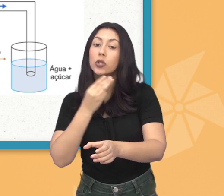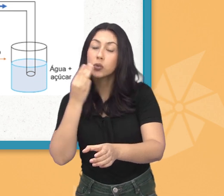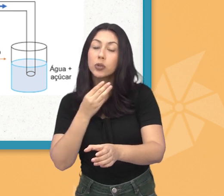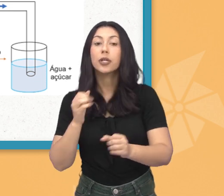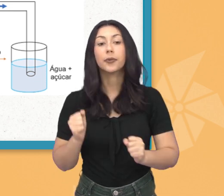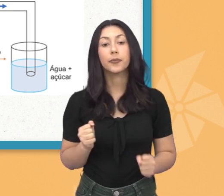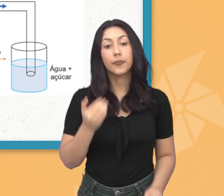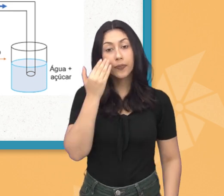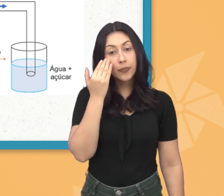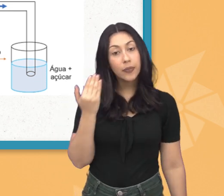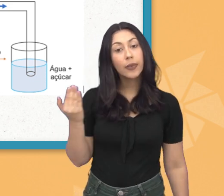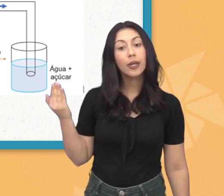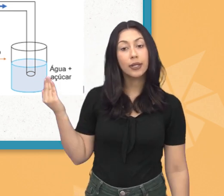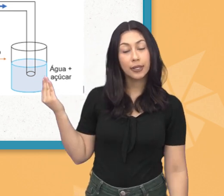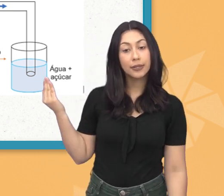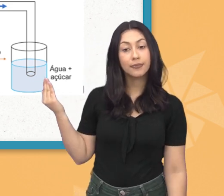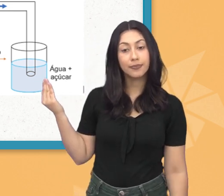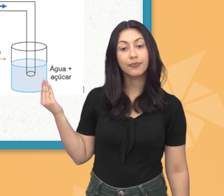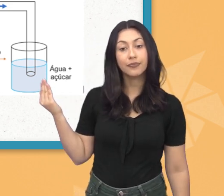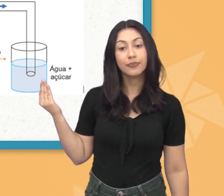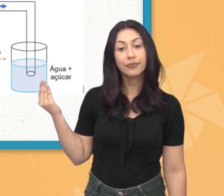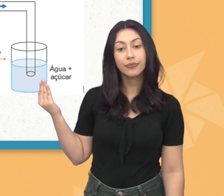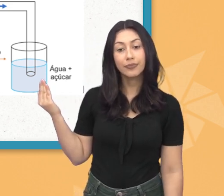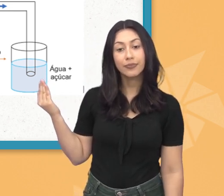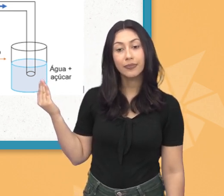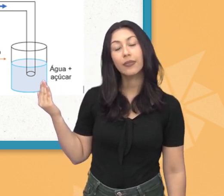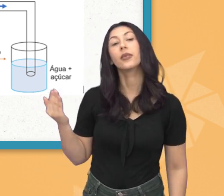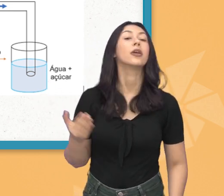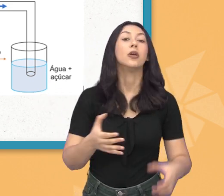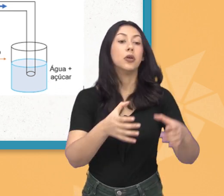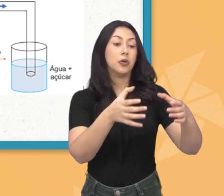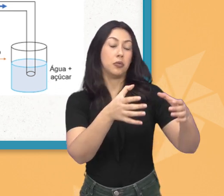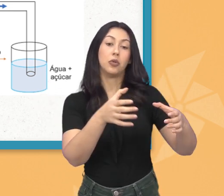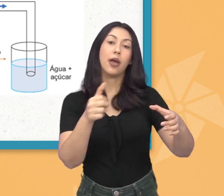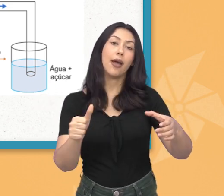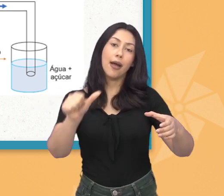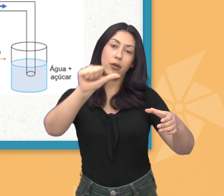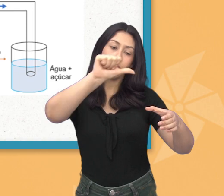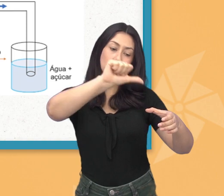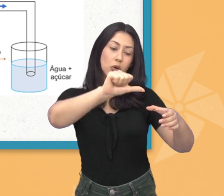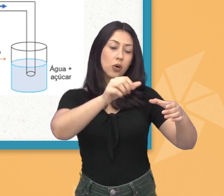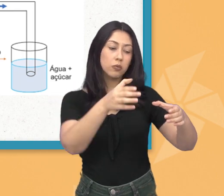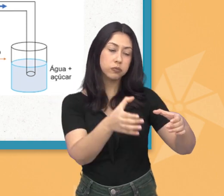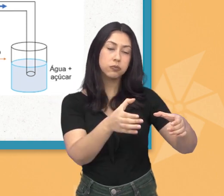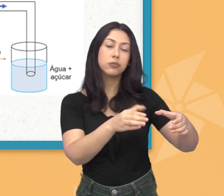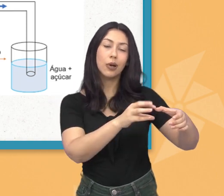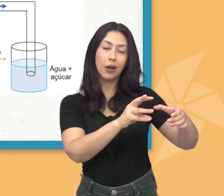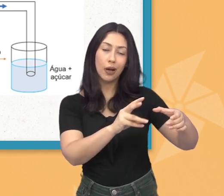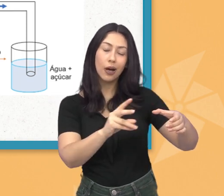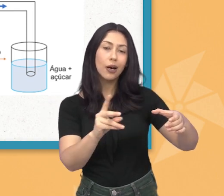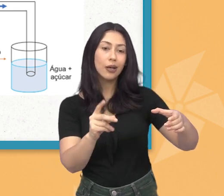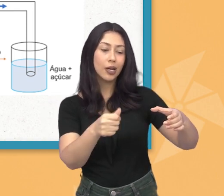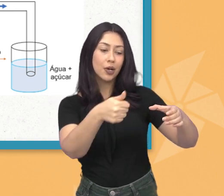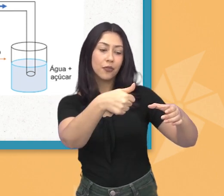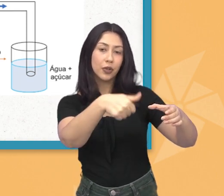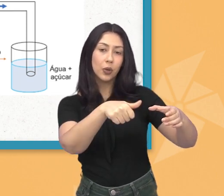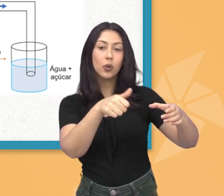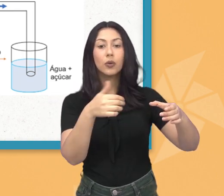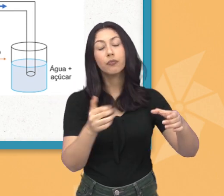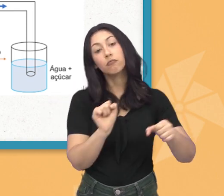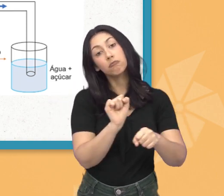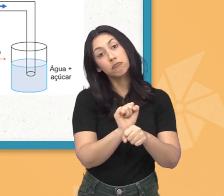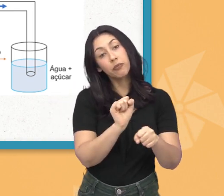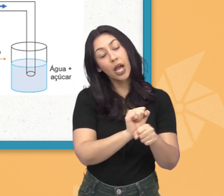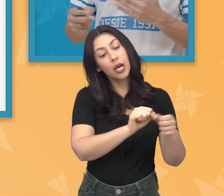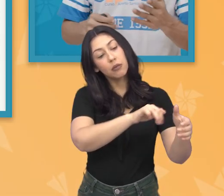densa decanta, depois a gente separa a água mais o açúcar ou através da sifonação a gente também pode tirar